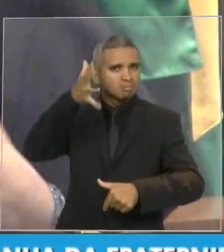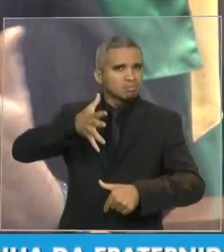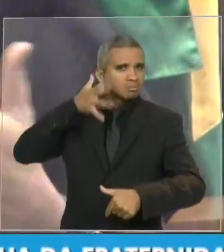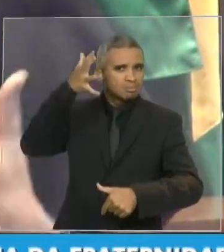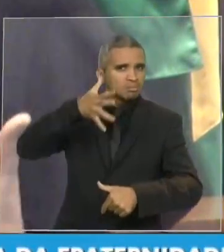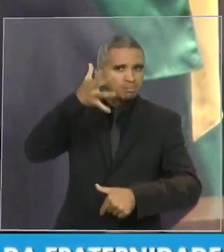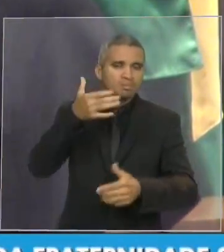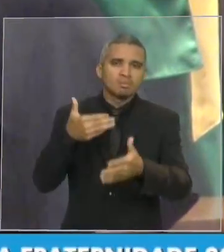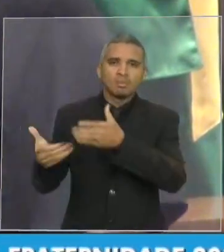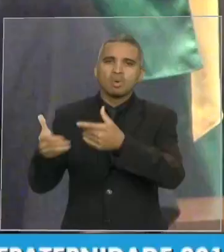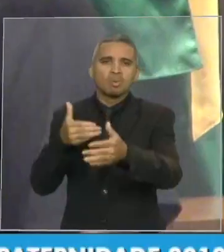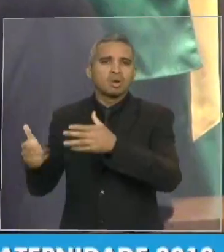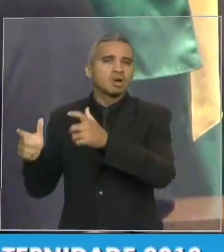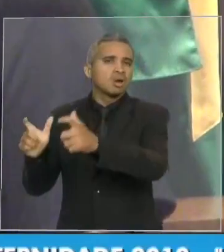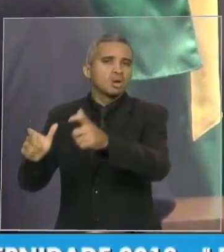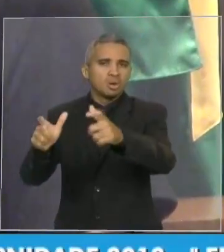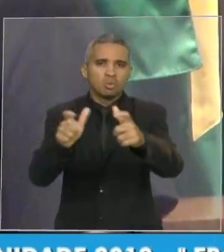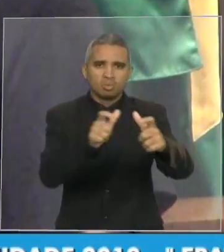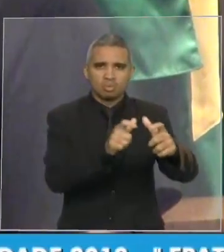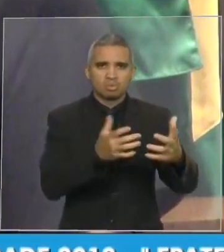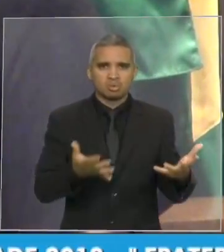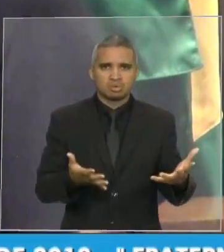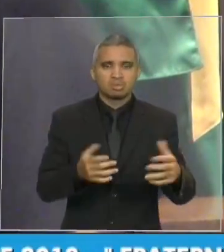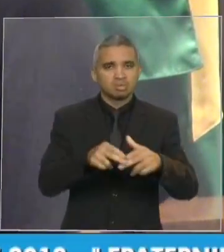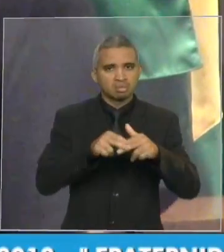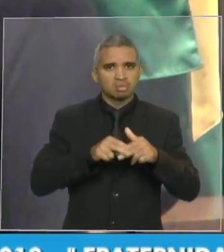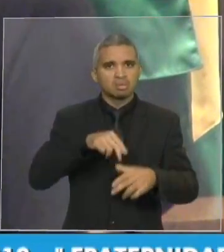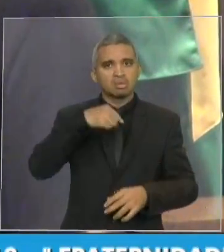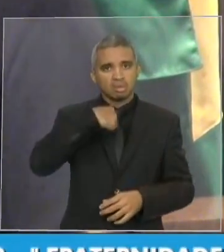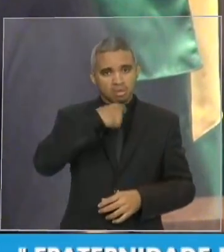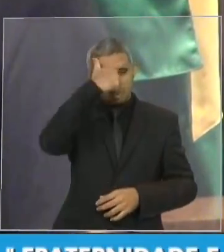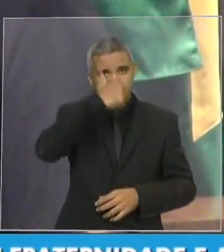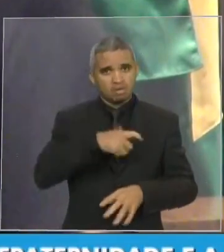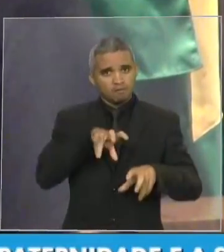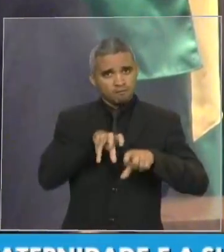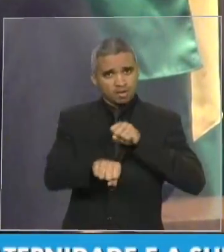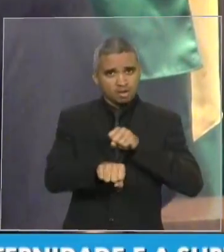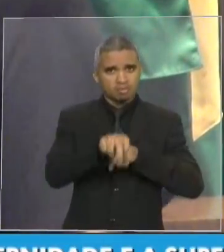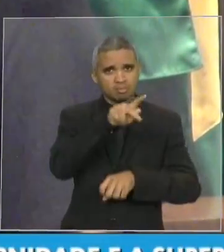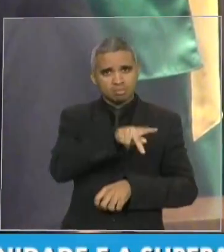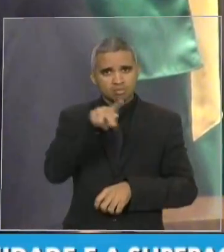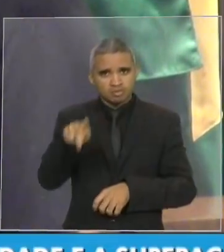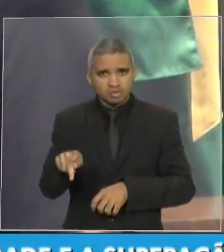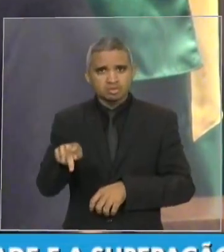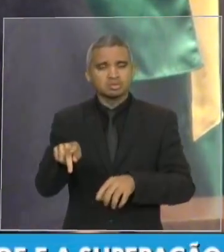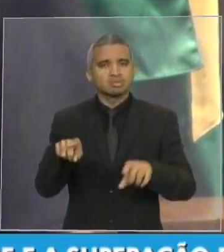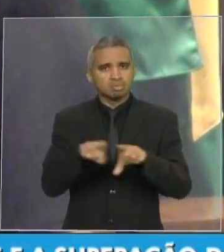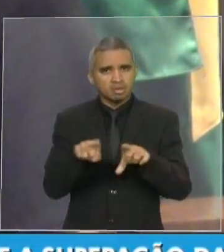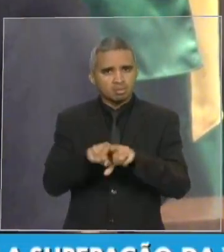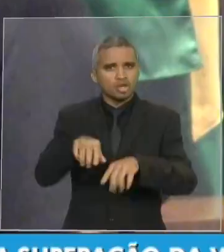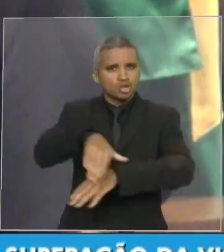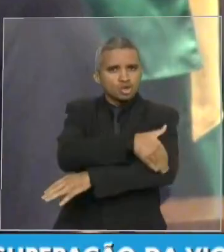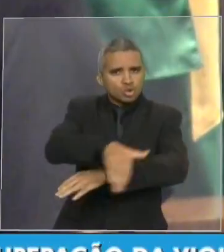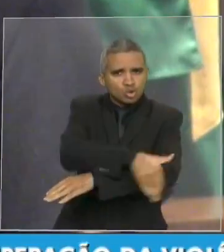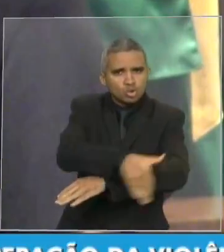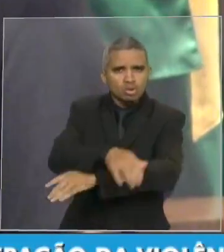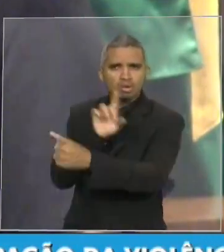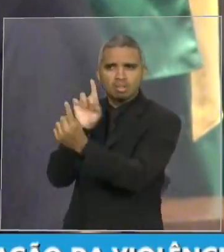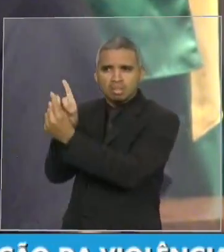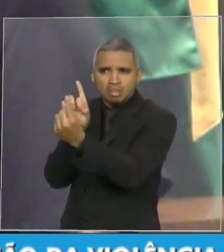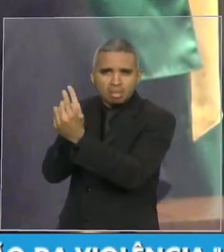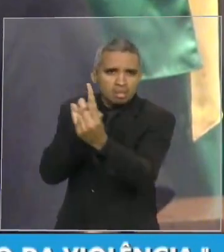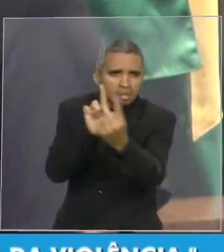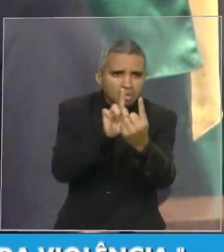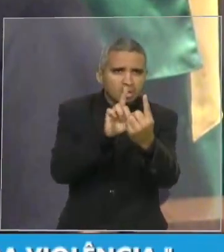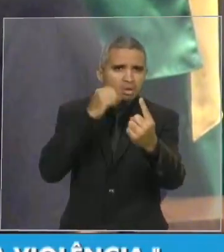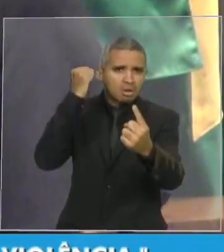eu, como professora de formação e como militante de rua, de luta, eu